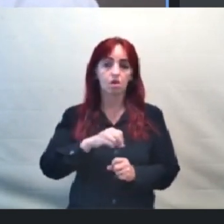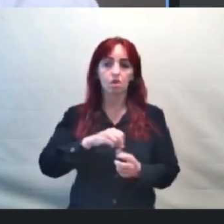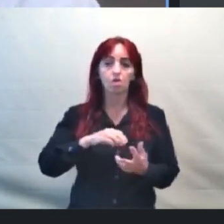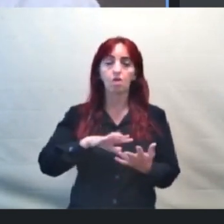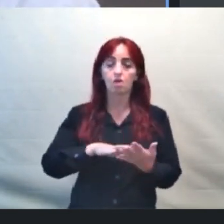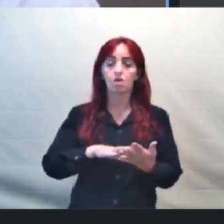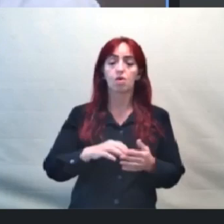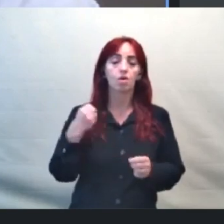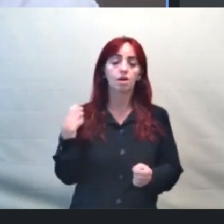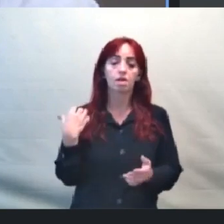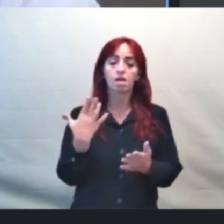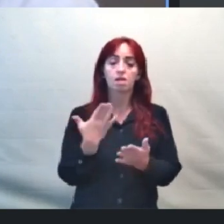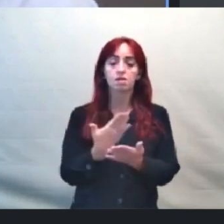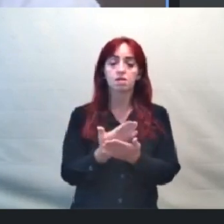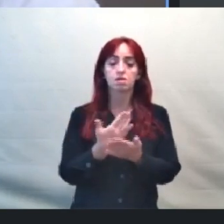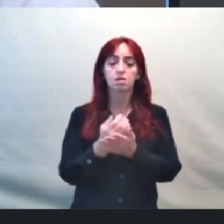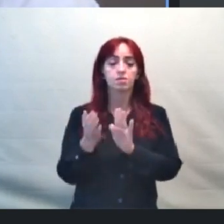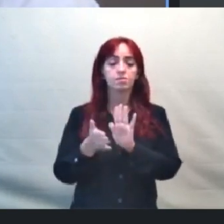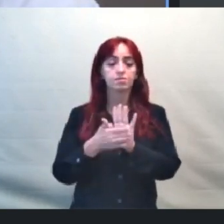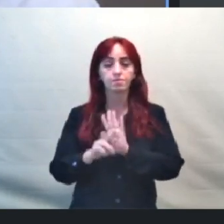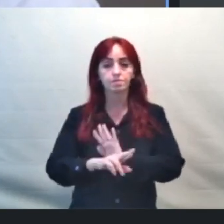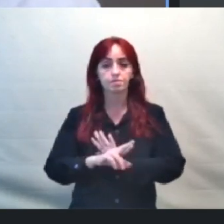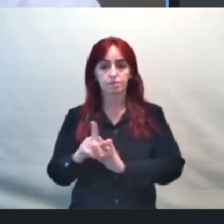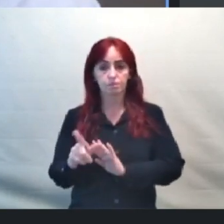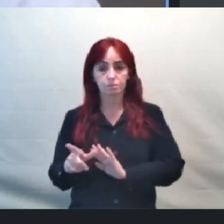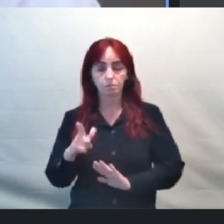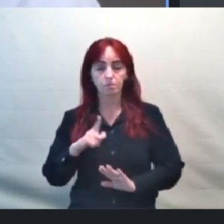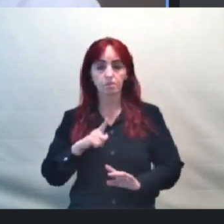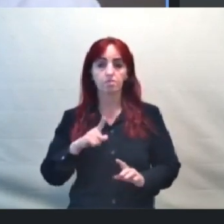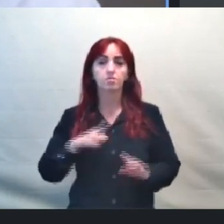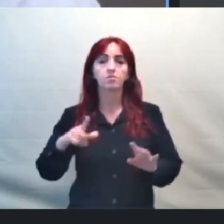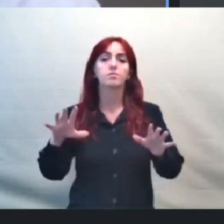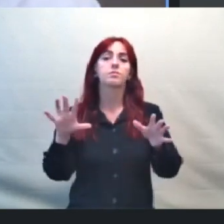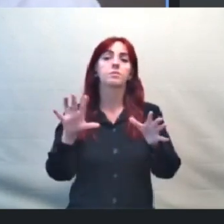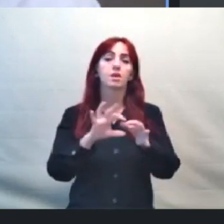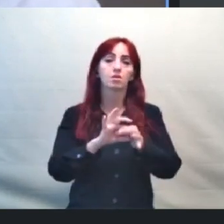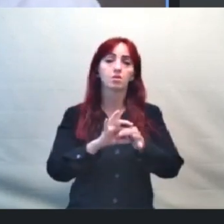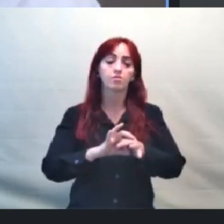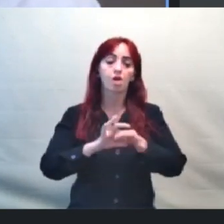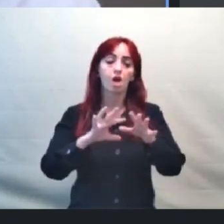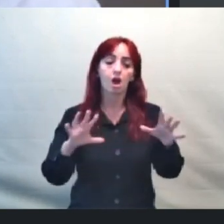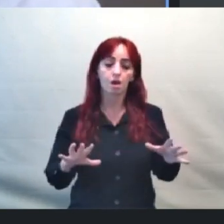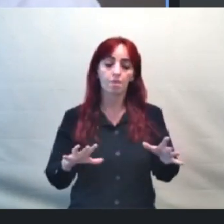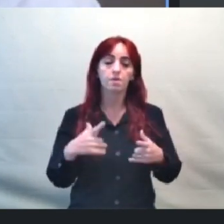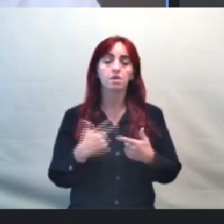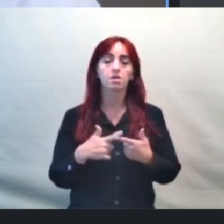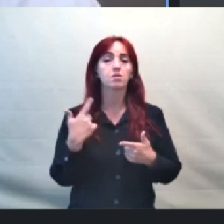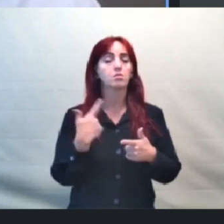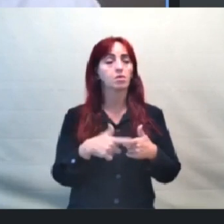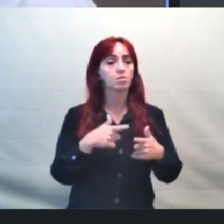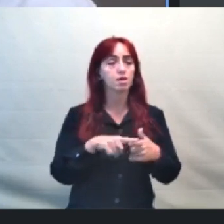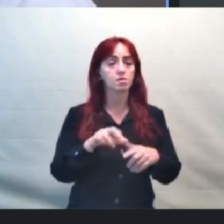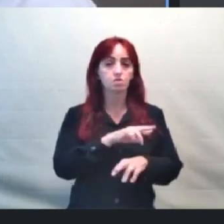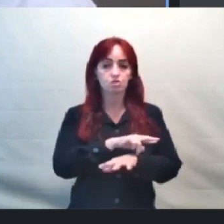né, vínculos que foram rompidos por situações diferentes, né, de ordem econômica, de ordem